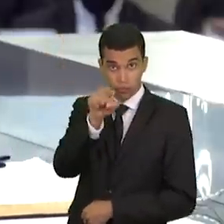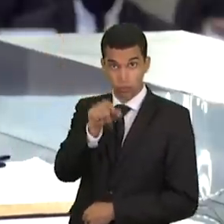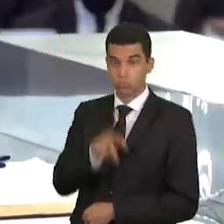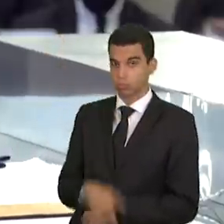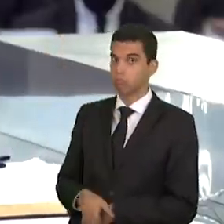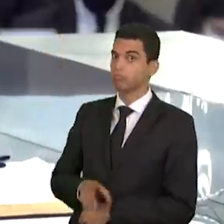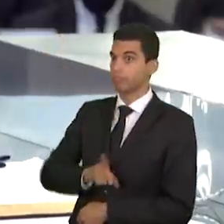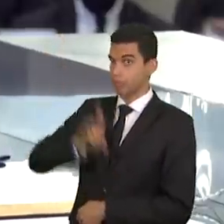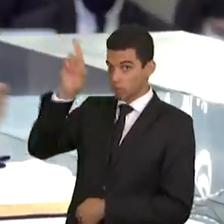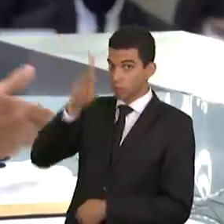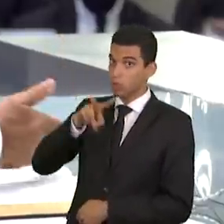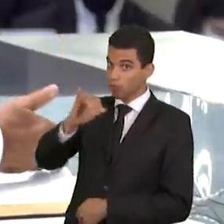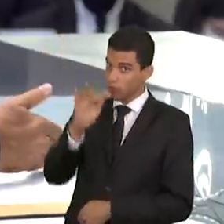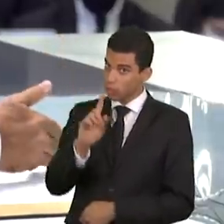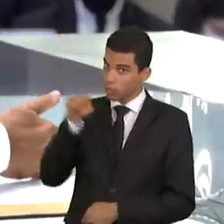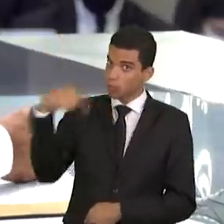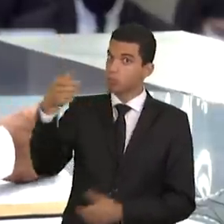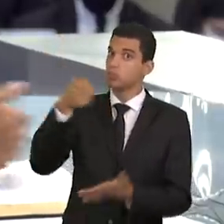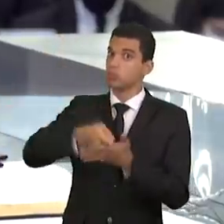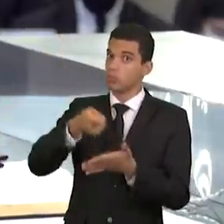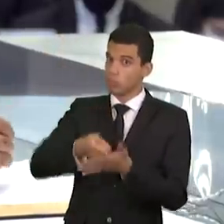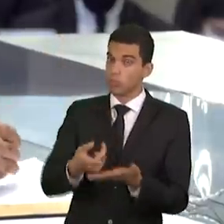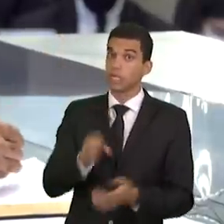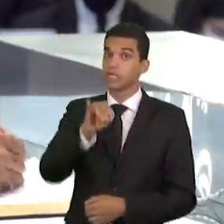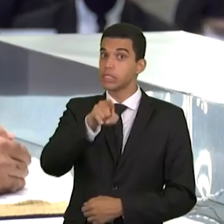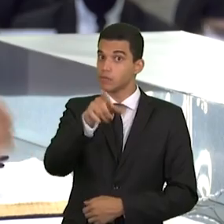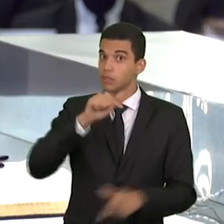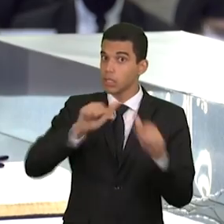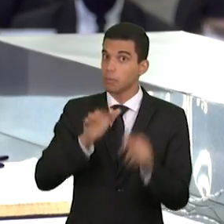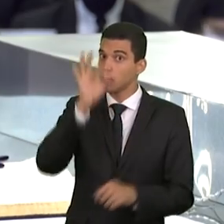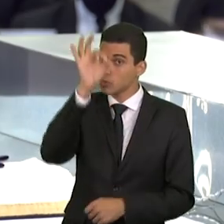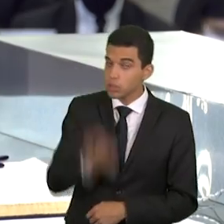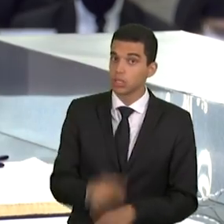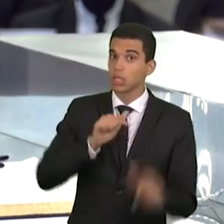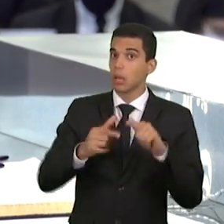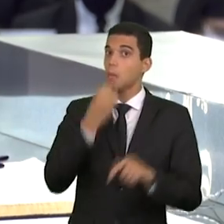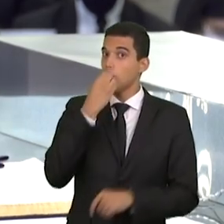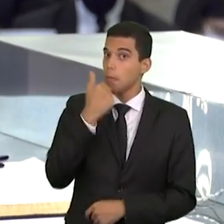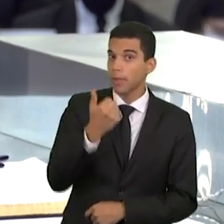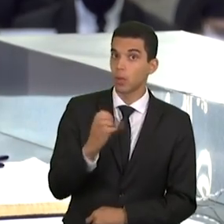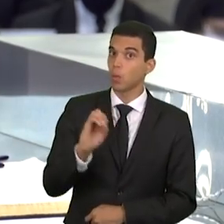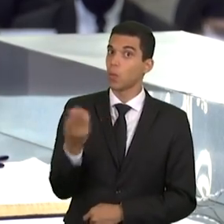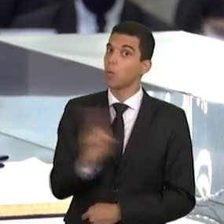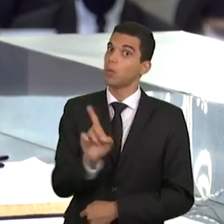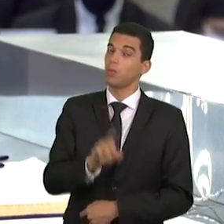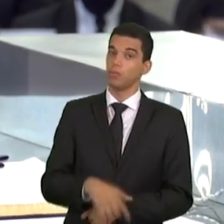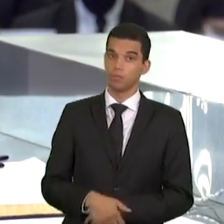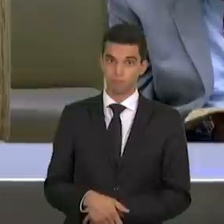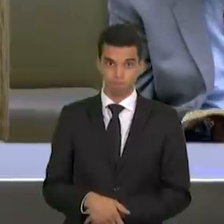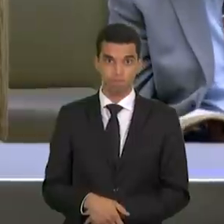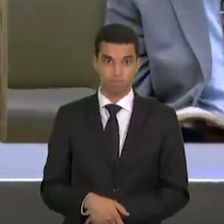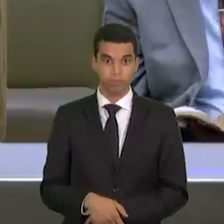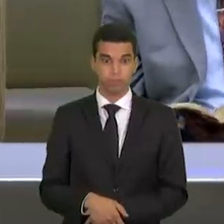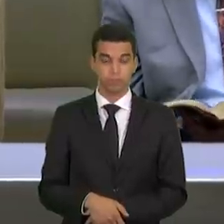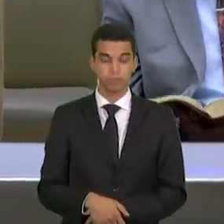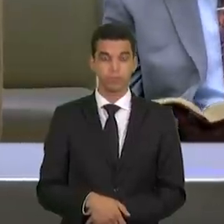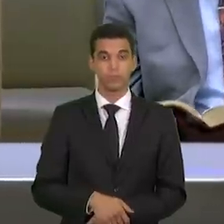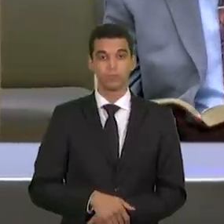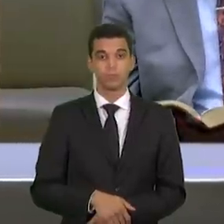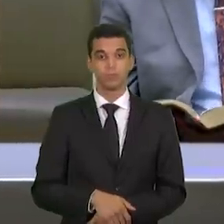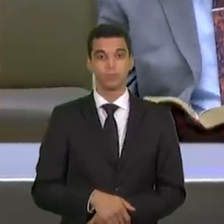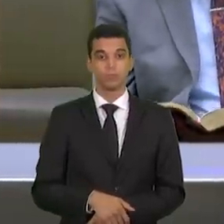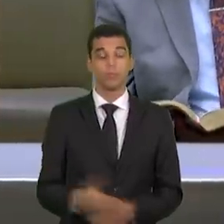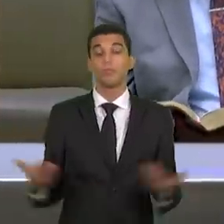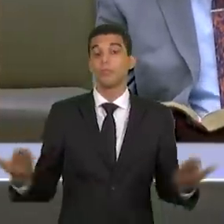cinco advertências dos versículos 35 ao versículo 48. Agora eu quero entrar na